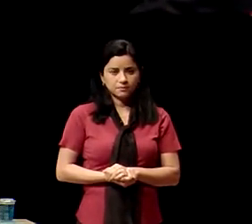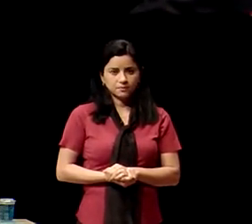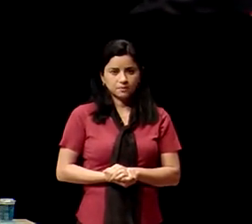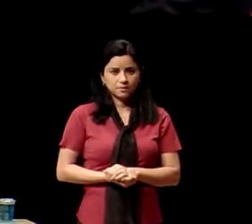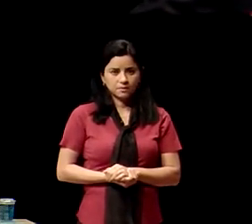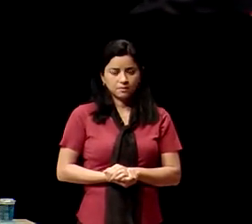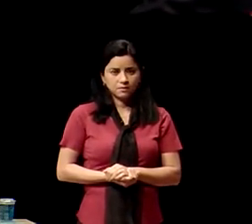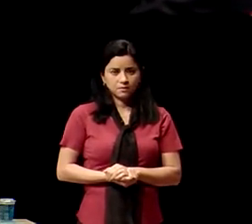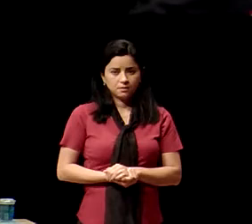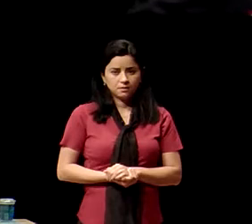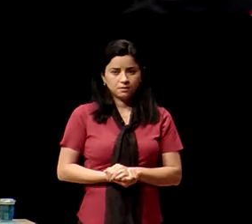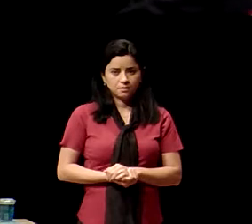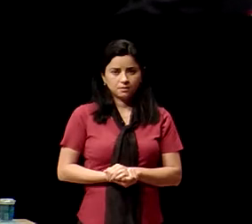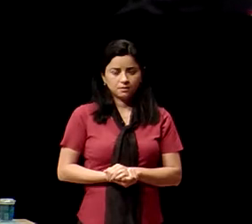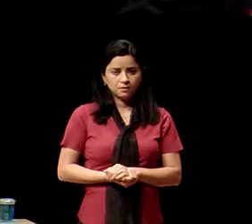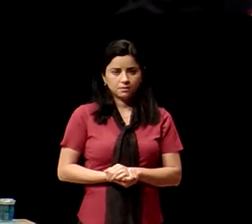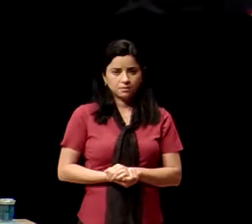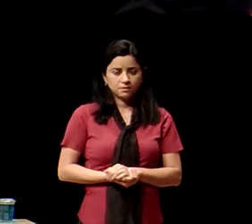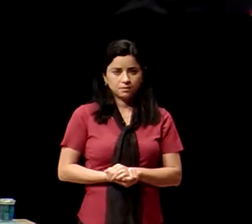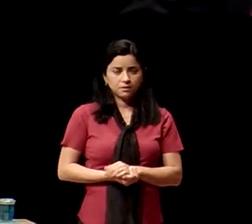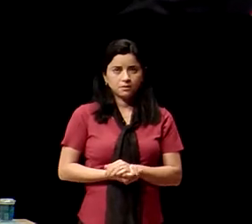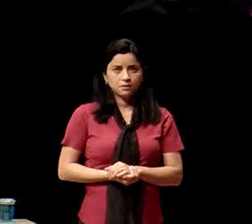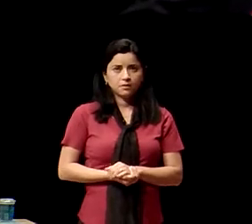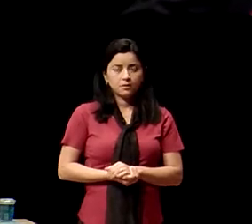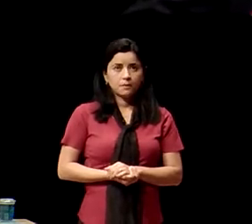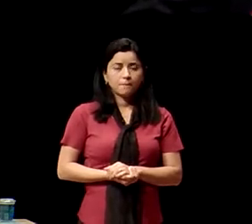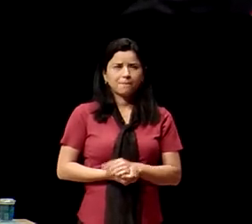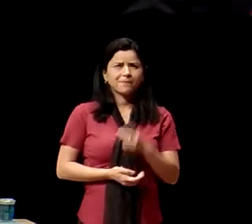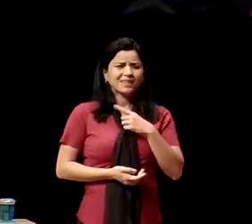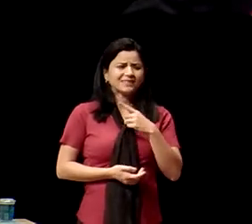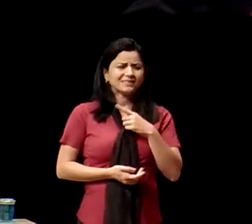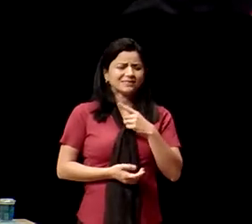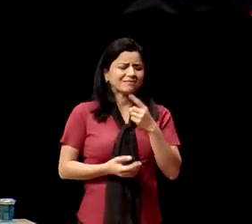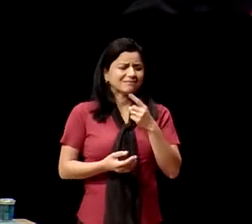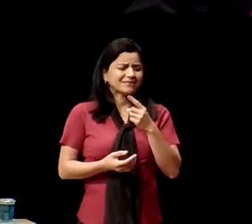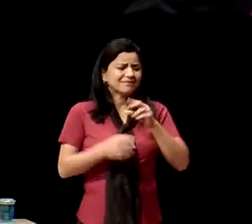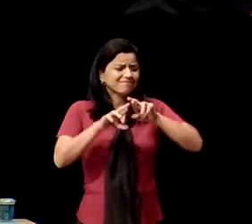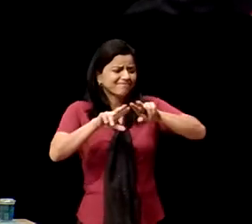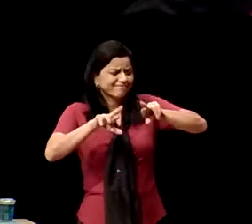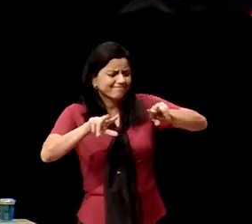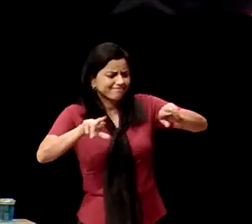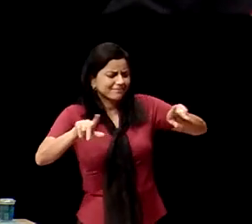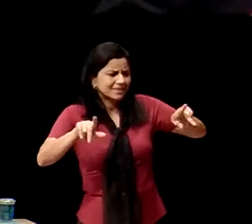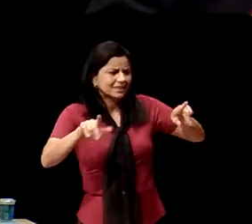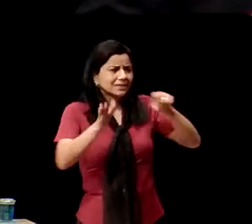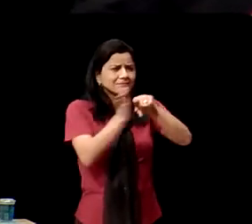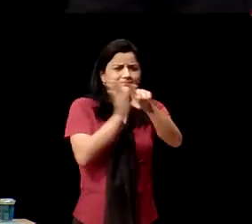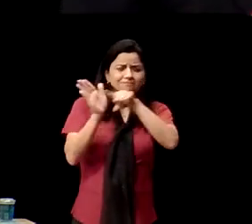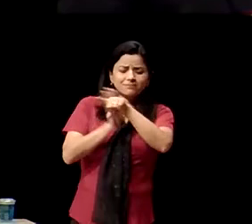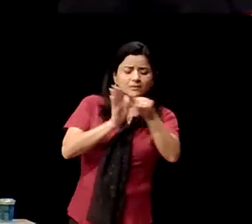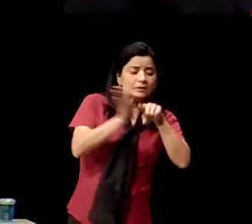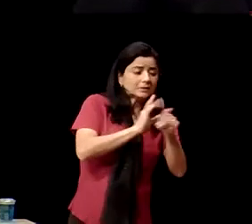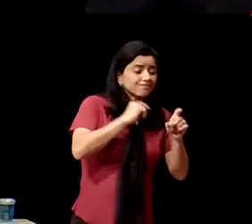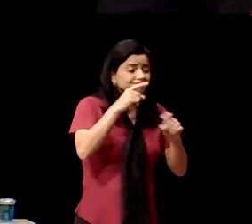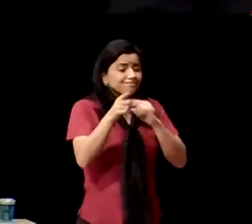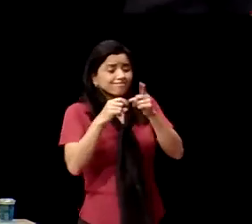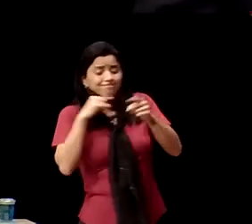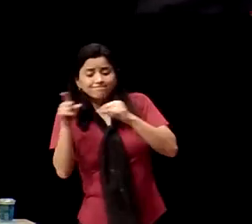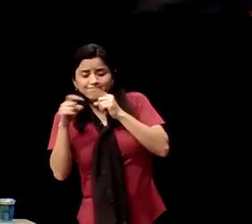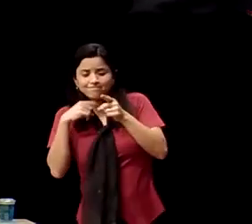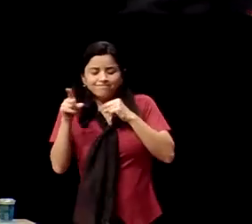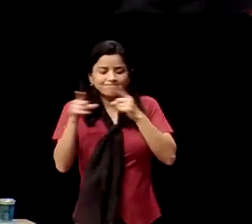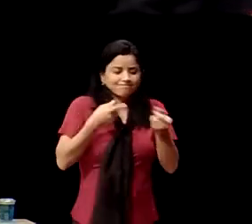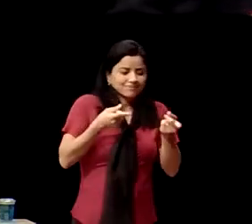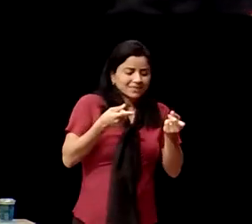social pedagogy as a scientific discipline. Então tem muitas perguntas ao redor da pedagogia social sendo vista como